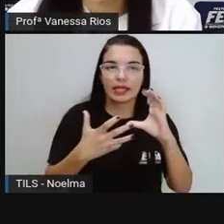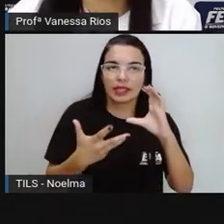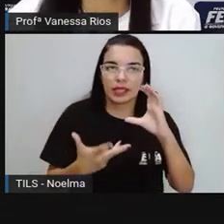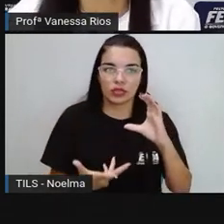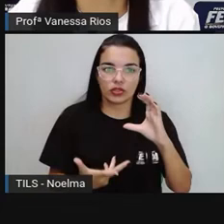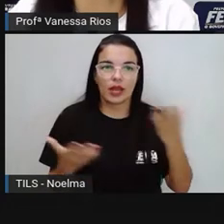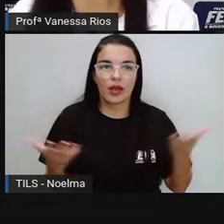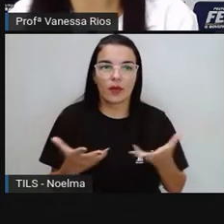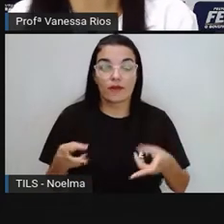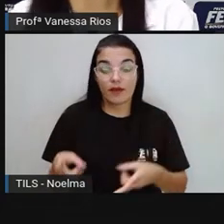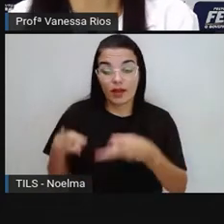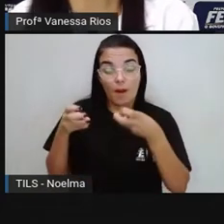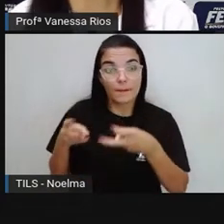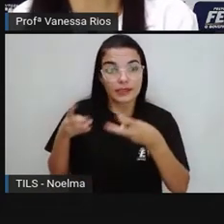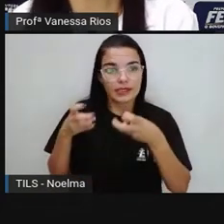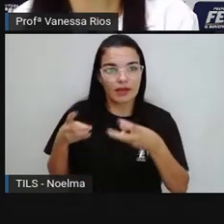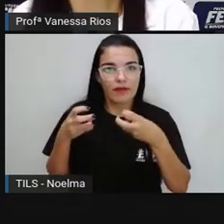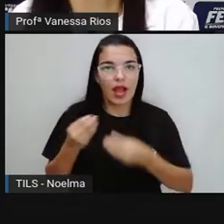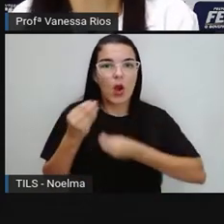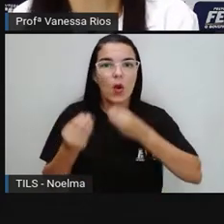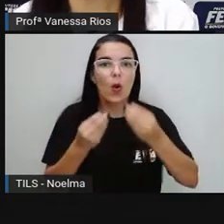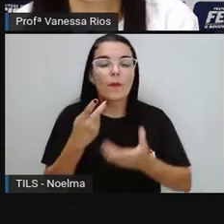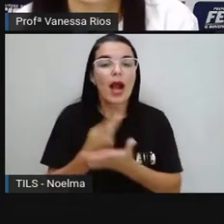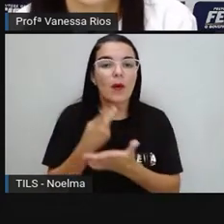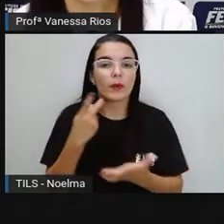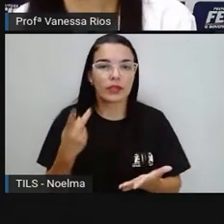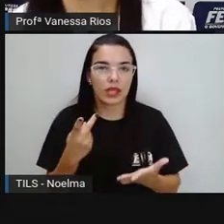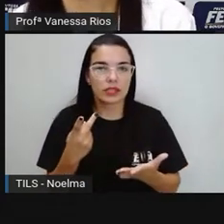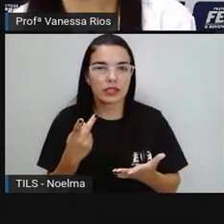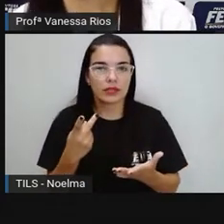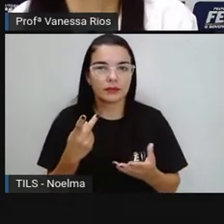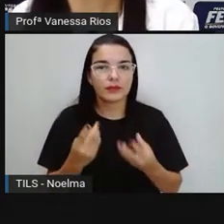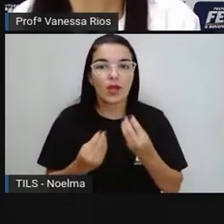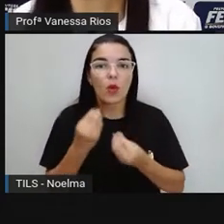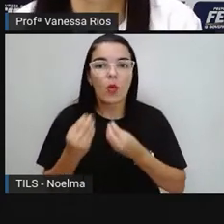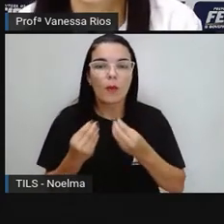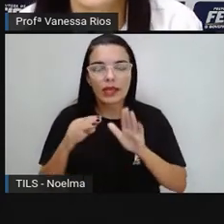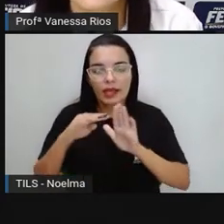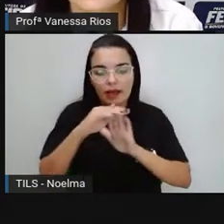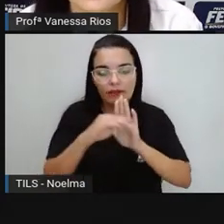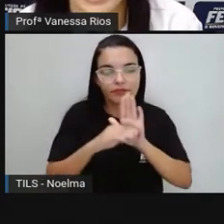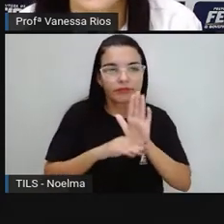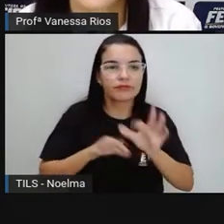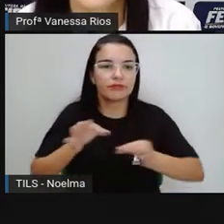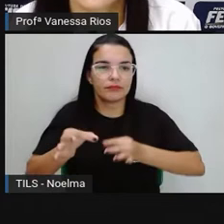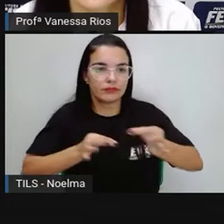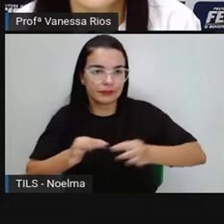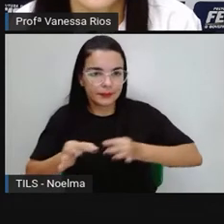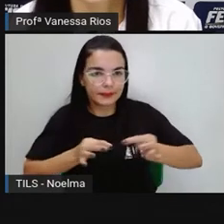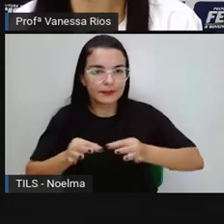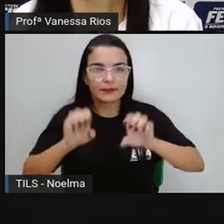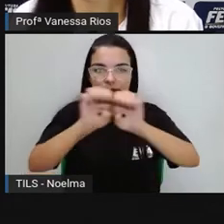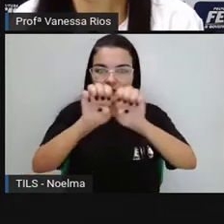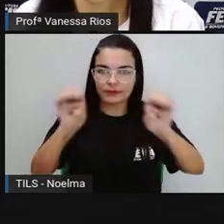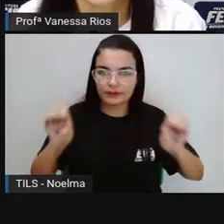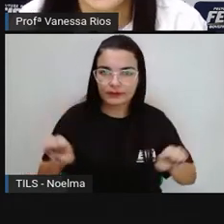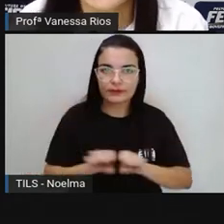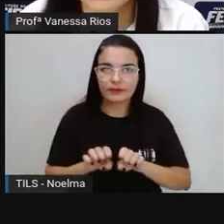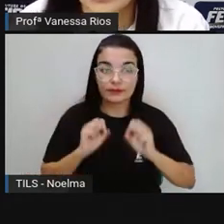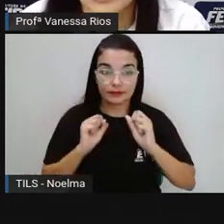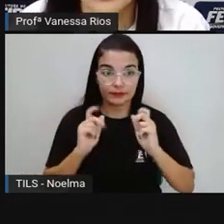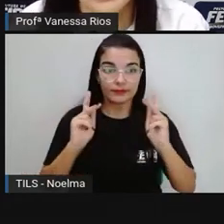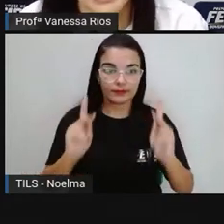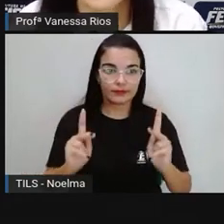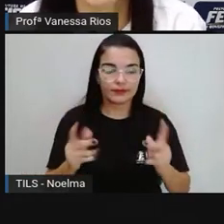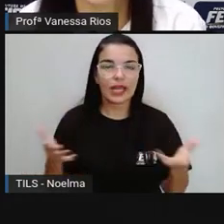vai observar como é que ela acontece, como é que ela é organizada. E se aí, se você for lá